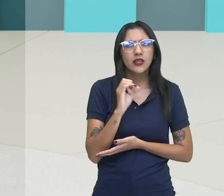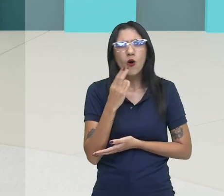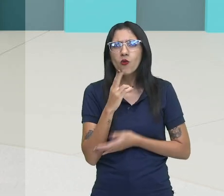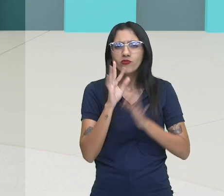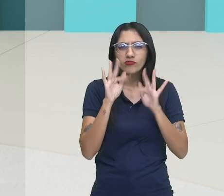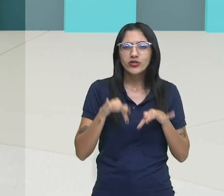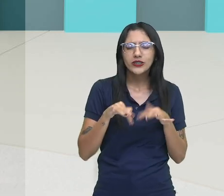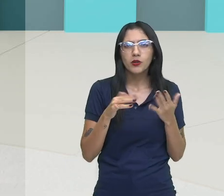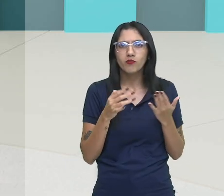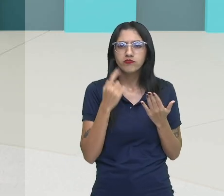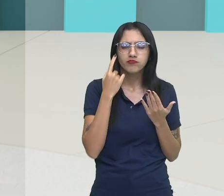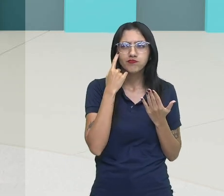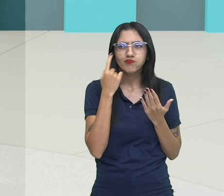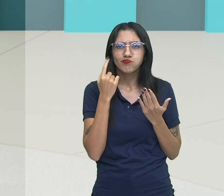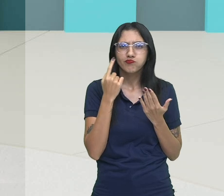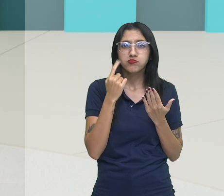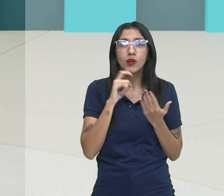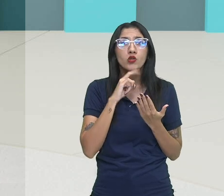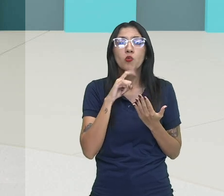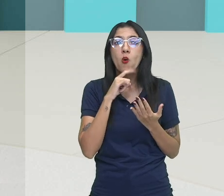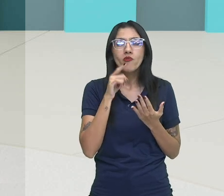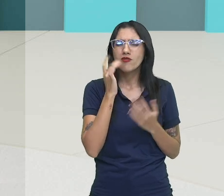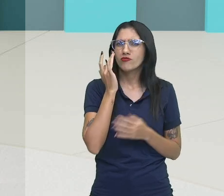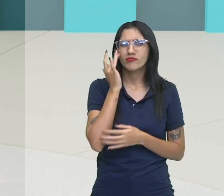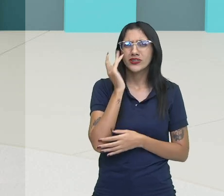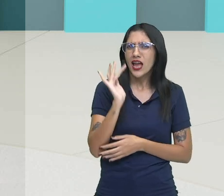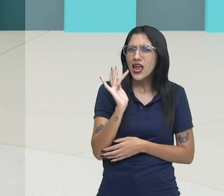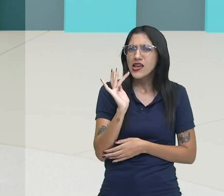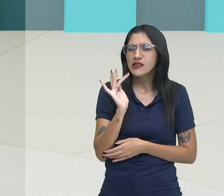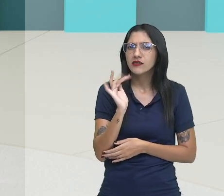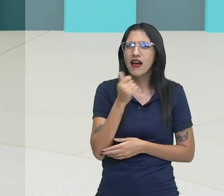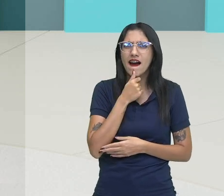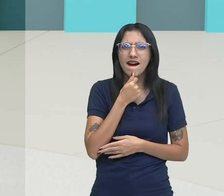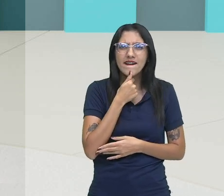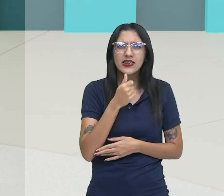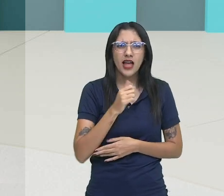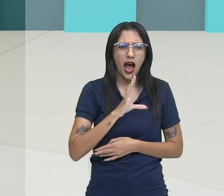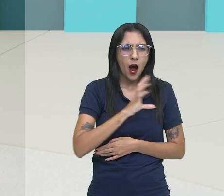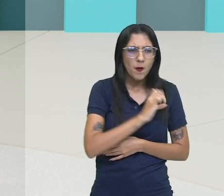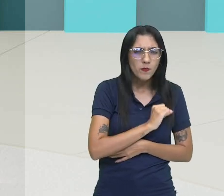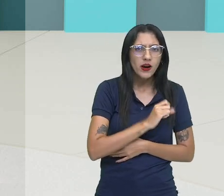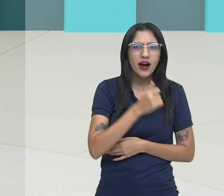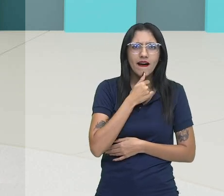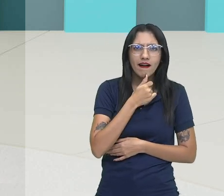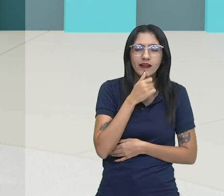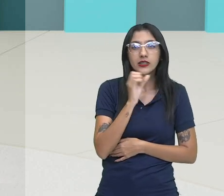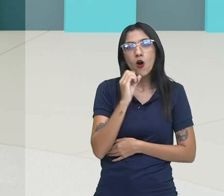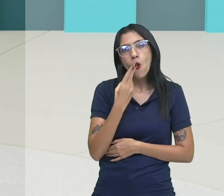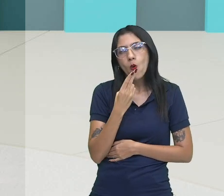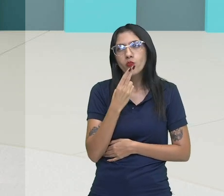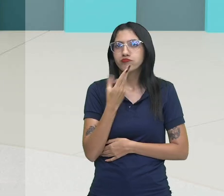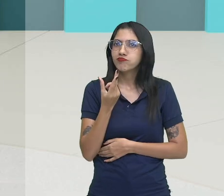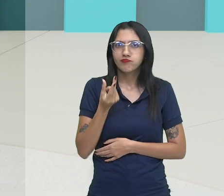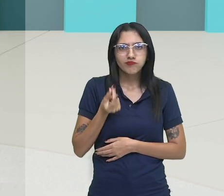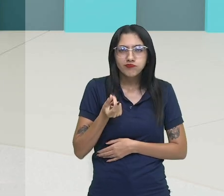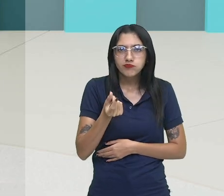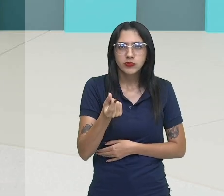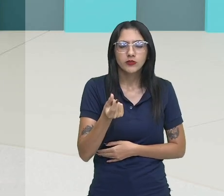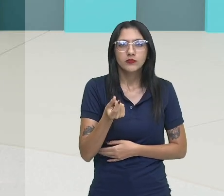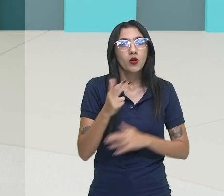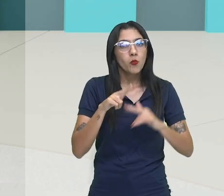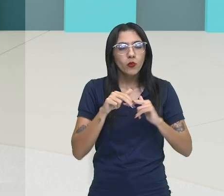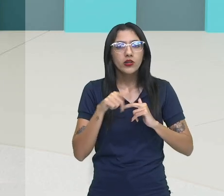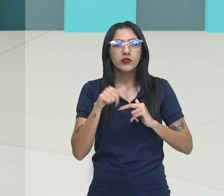não fica completa. Eu não sei se a pessoa terminou de amar ou se ela ainda ama. Por esse motivo, se chama